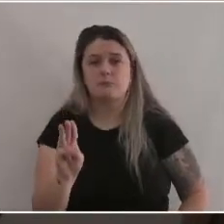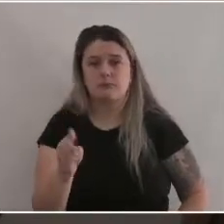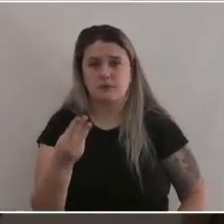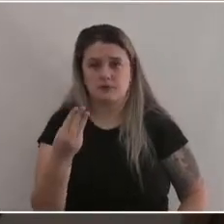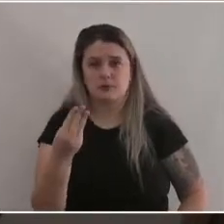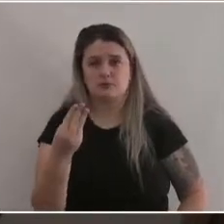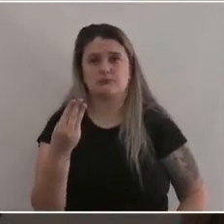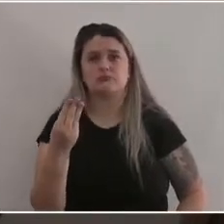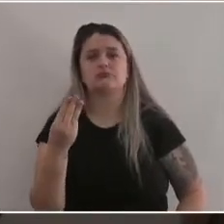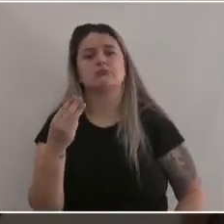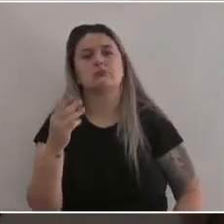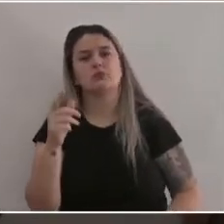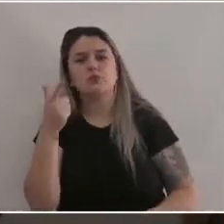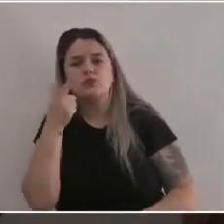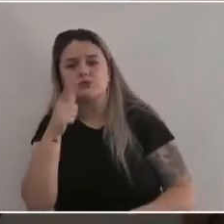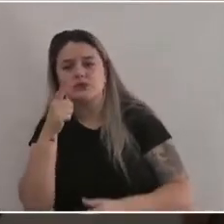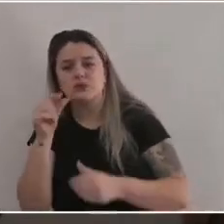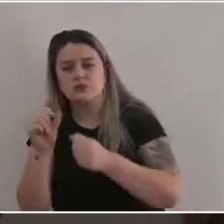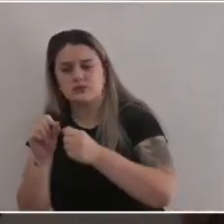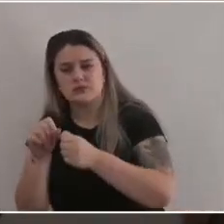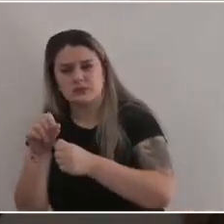32.627.000, realizado